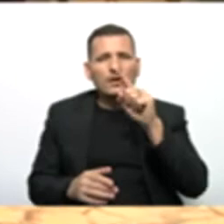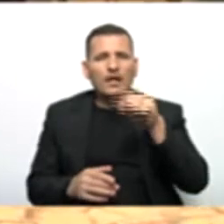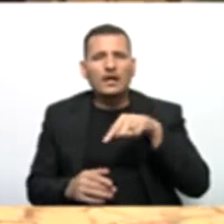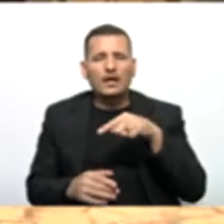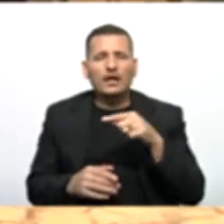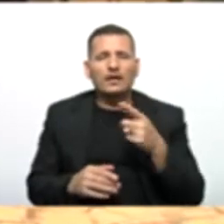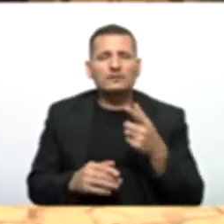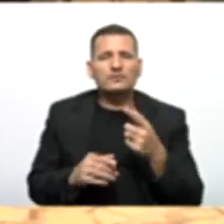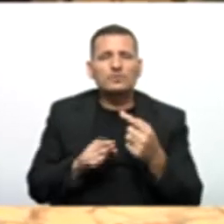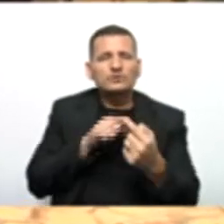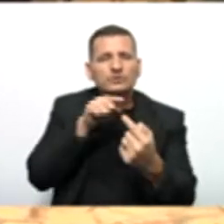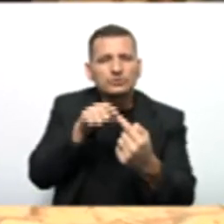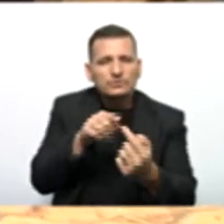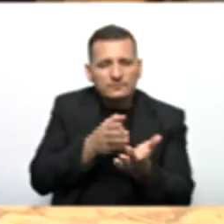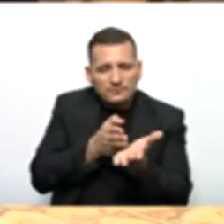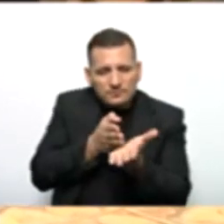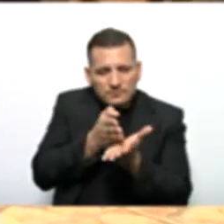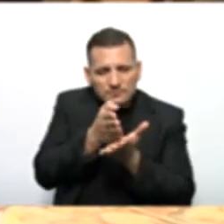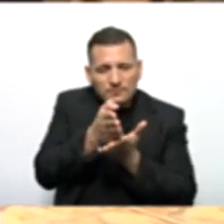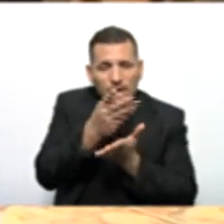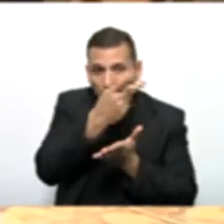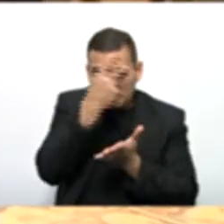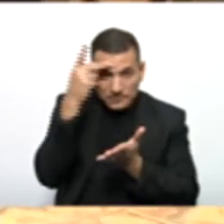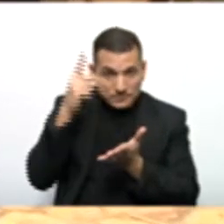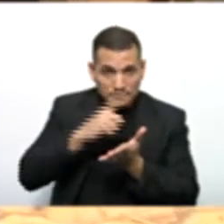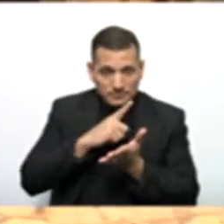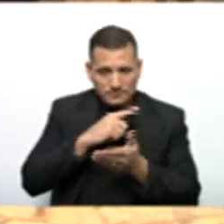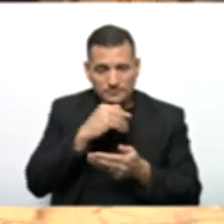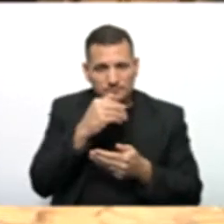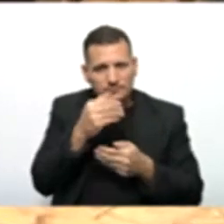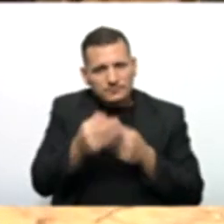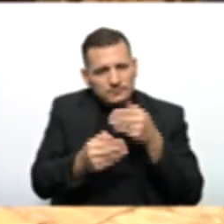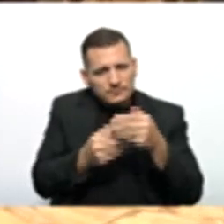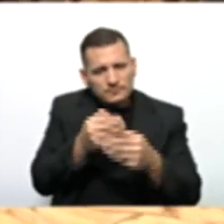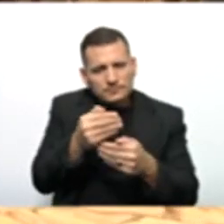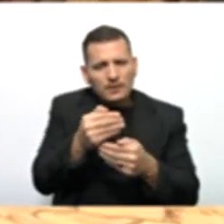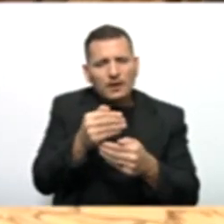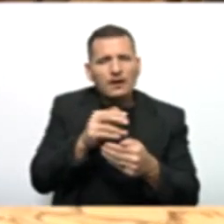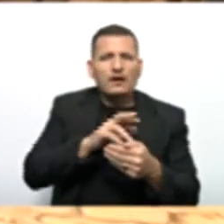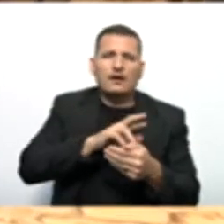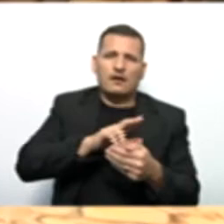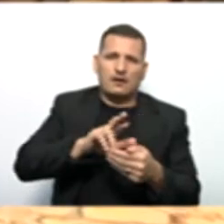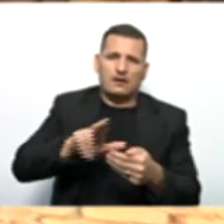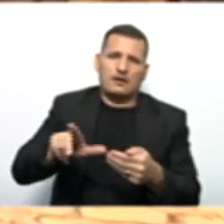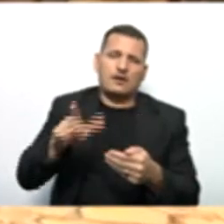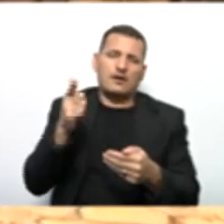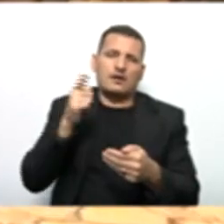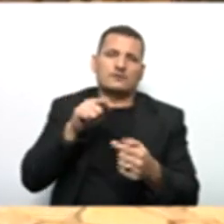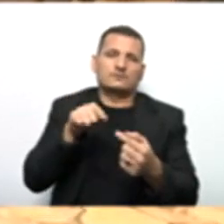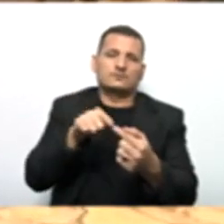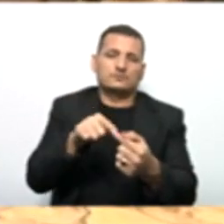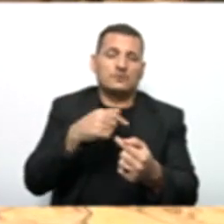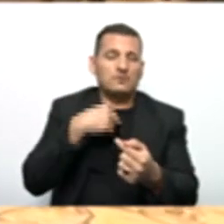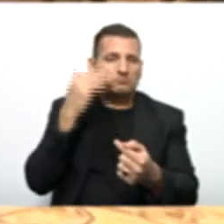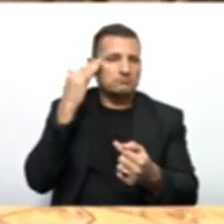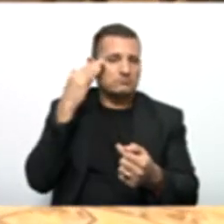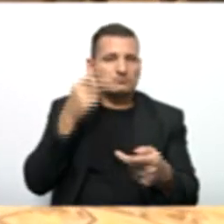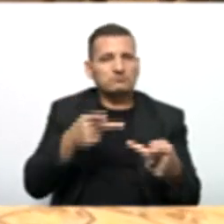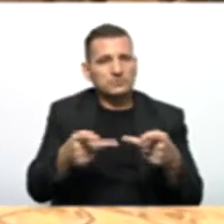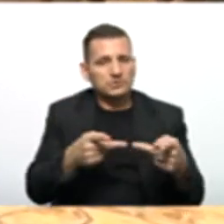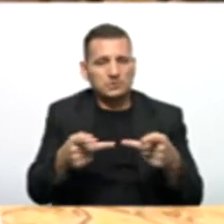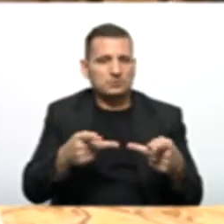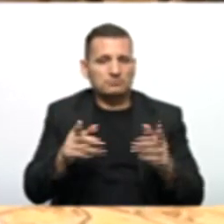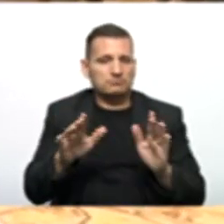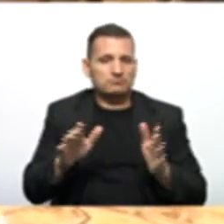pessoa traça, né? Aí a pessoa cria diversas formas de chegar num objetivo. É isso que eu entendo como projeto, né?